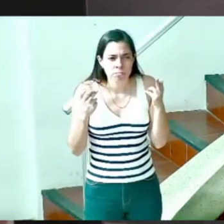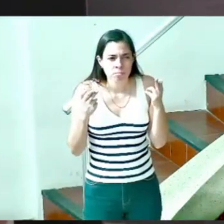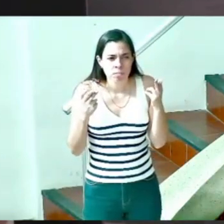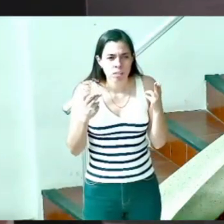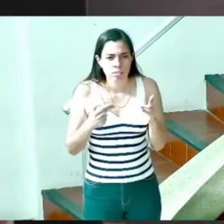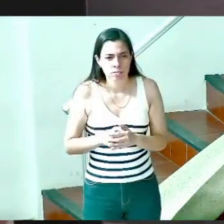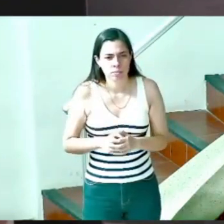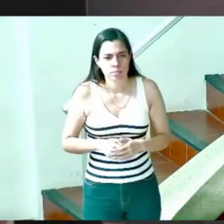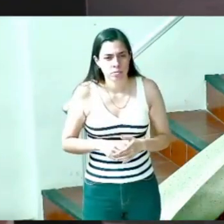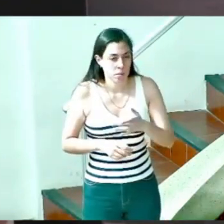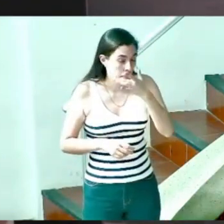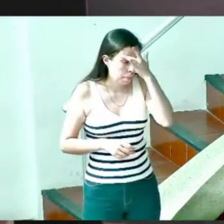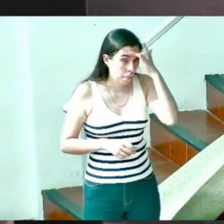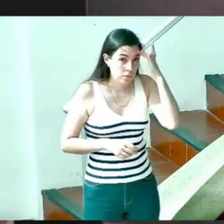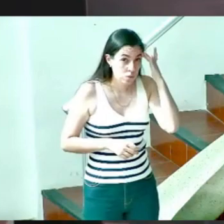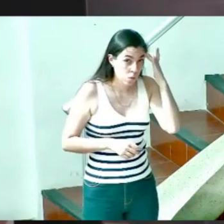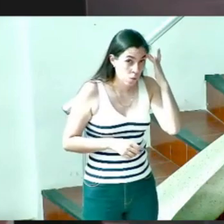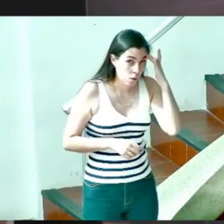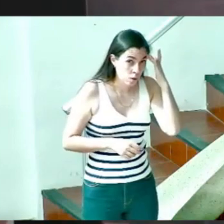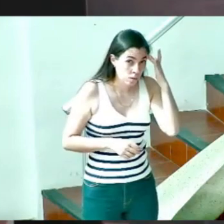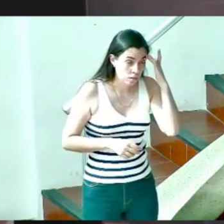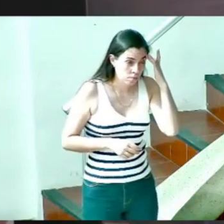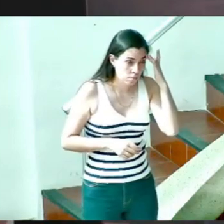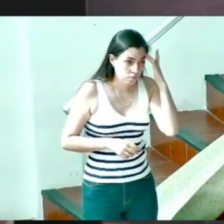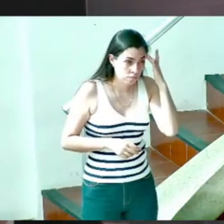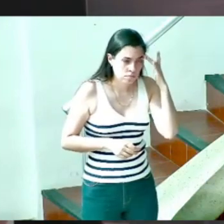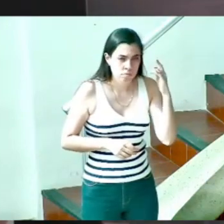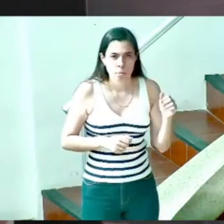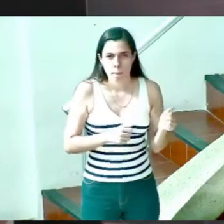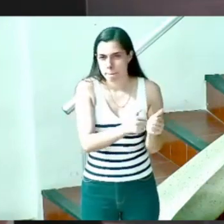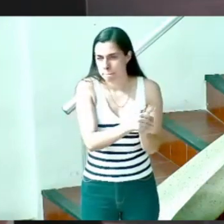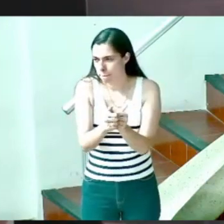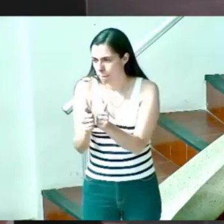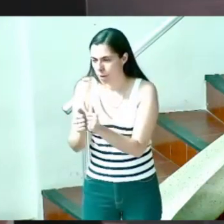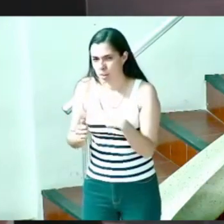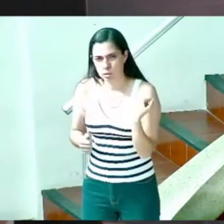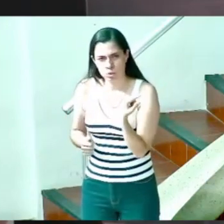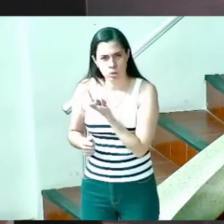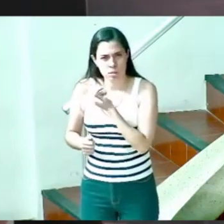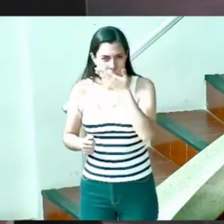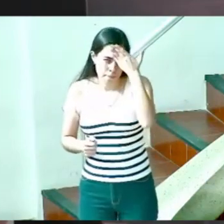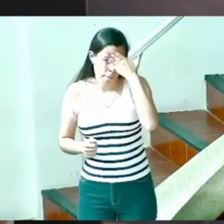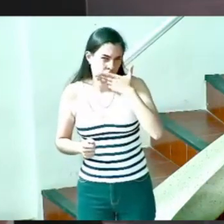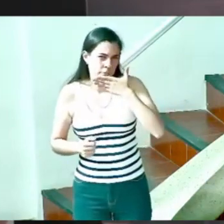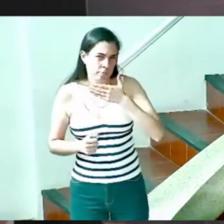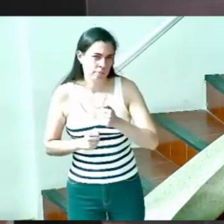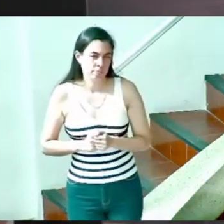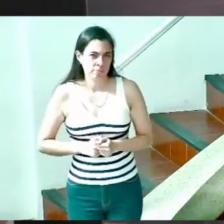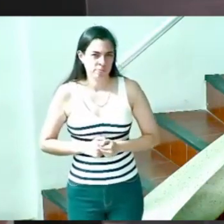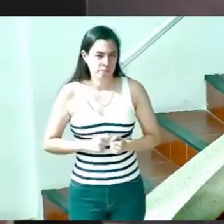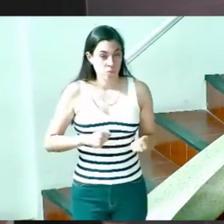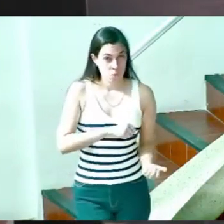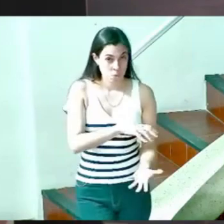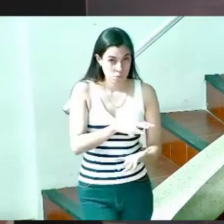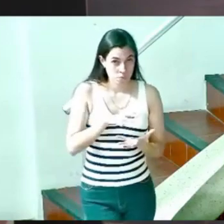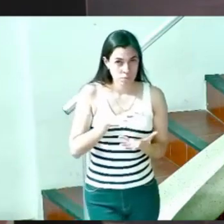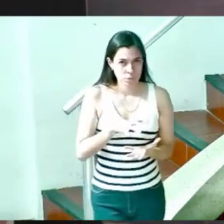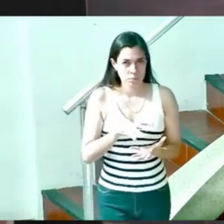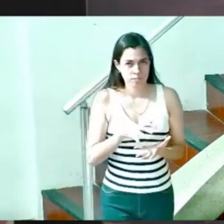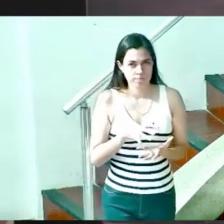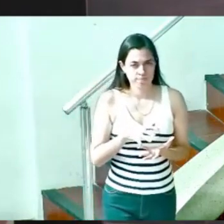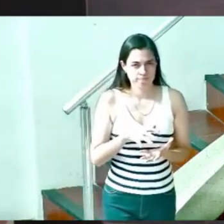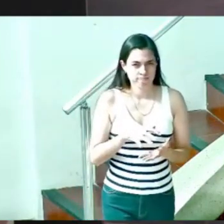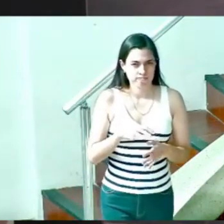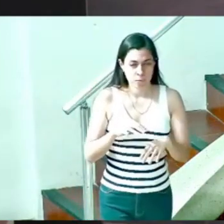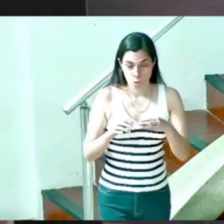enganar. Esses três elementos, essas três expressões do mal: o mundo, a